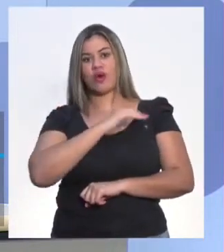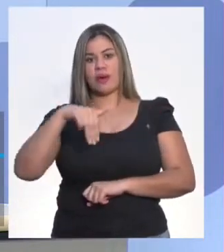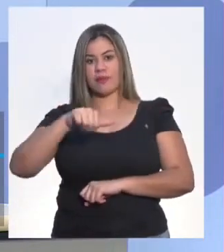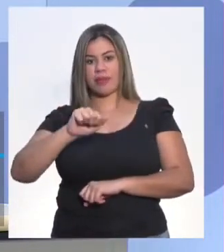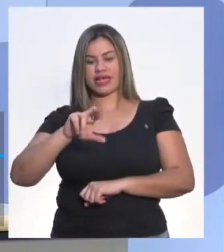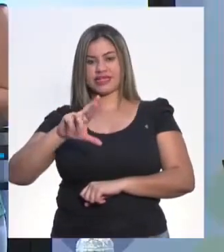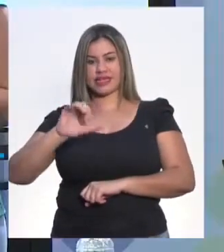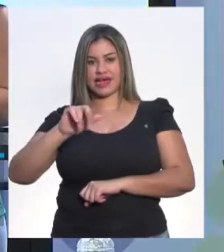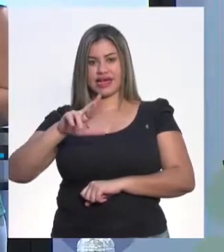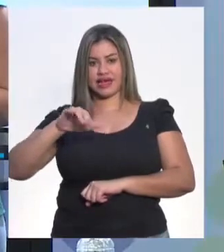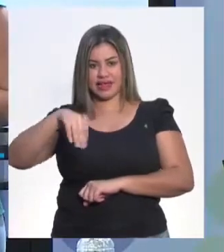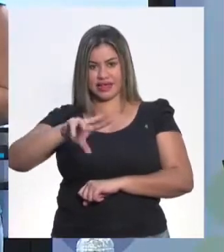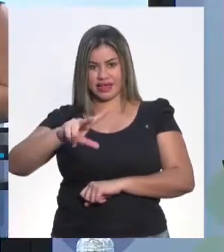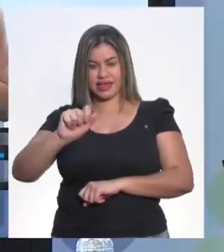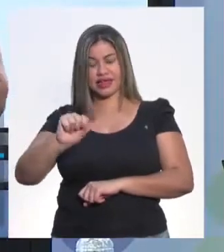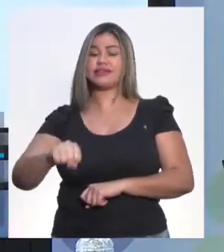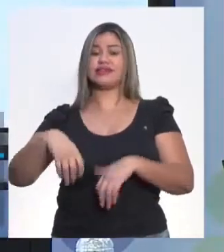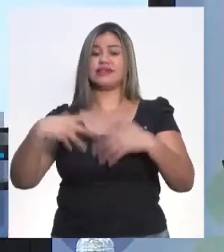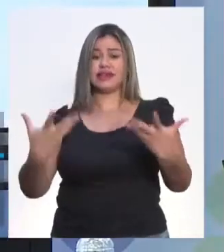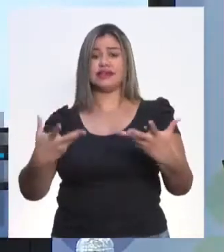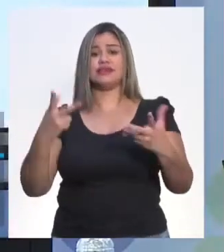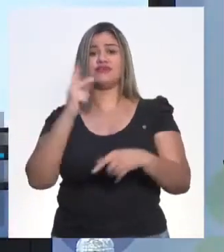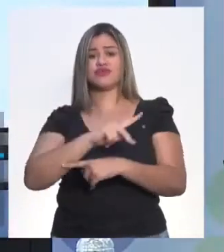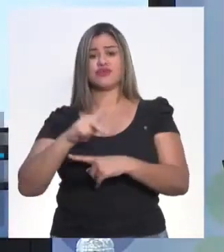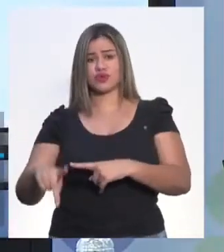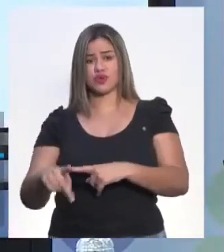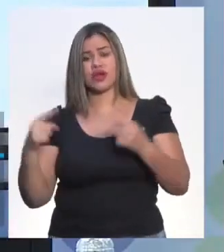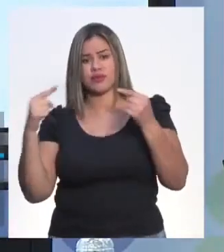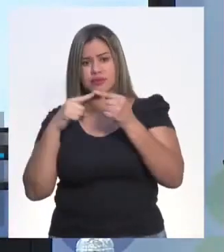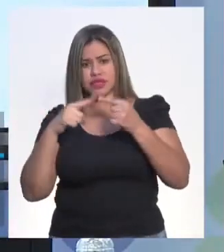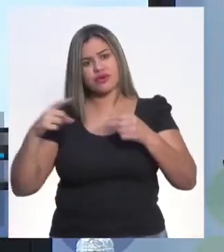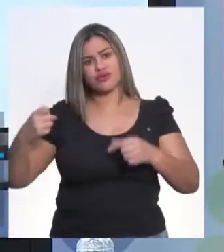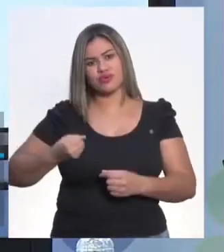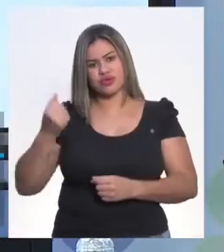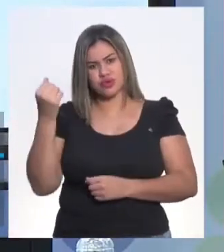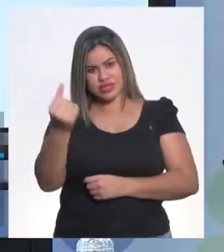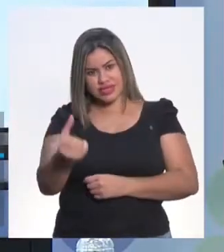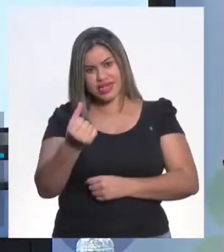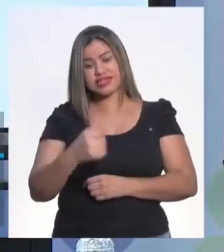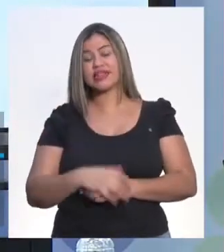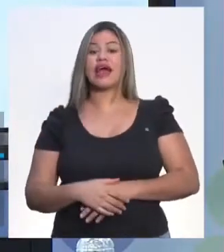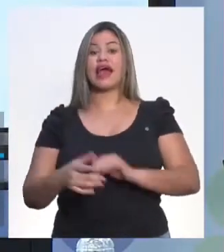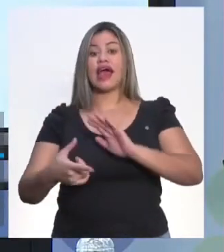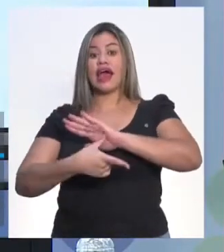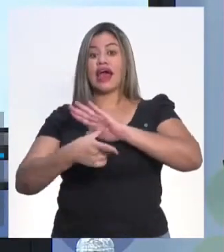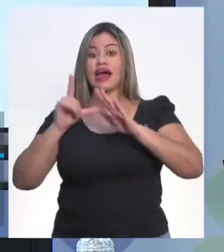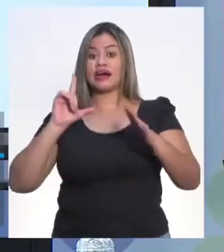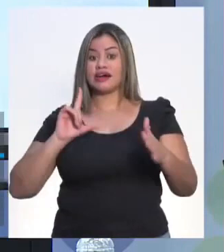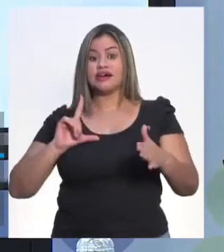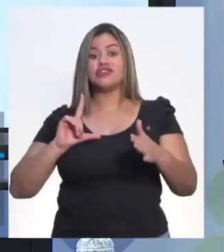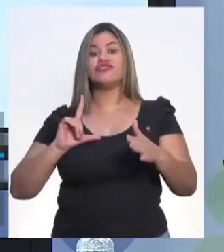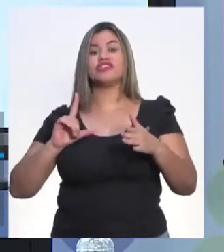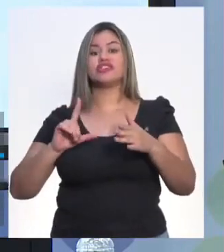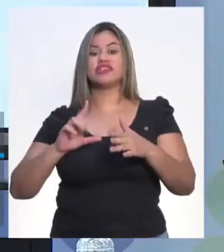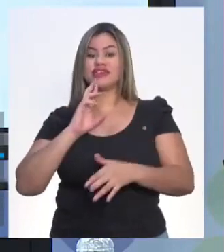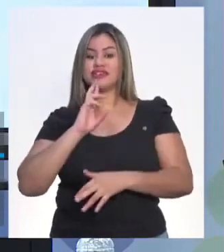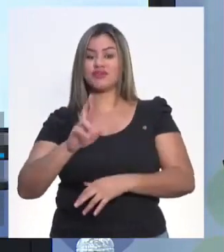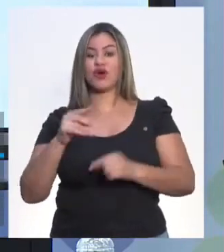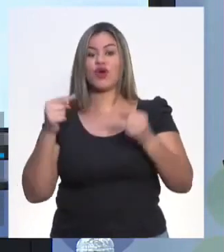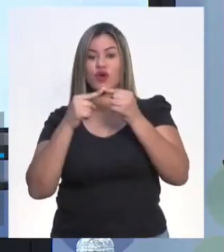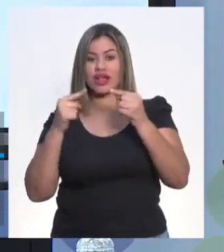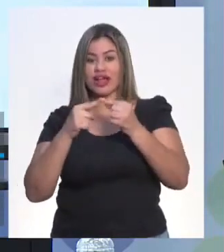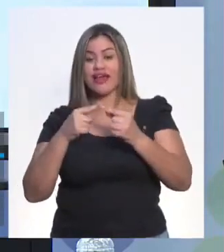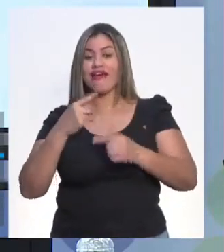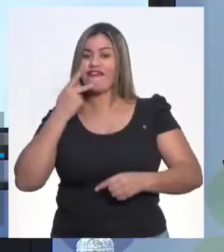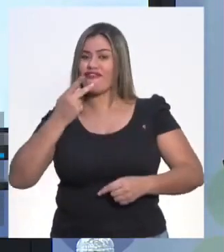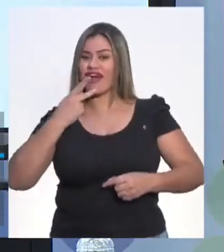6? Bom, muito bem. Antes de ir para a correção, Kevin, para de falar da minha camiseta. Isso aqui são coqueiros,